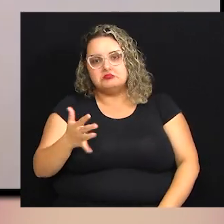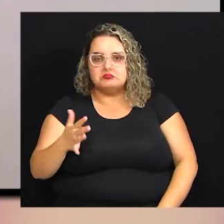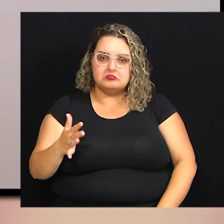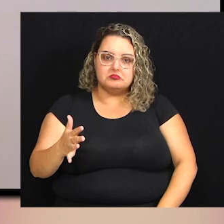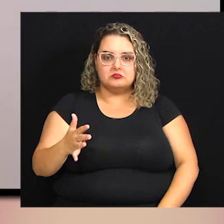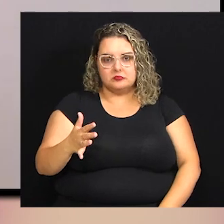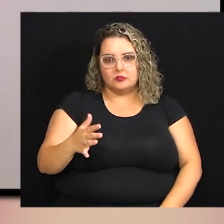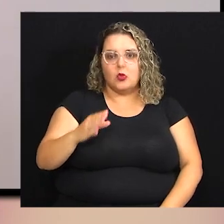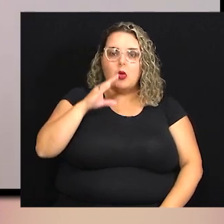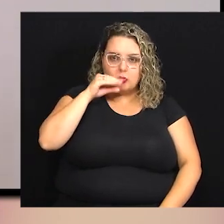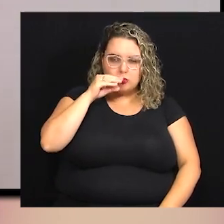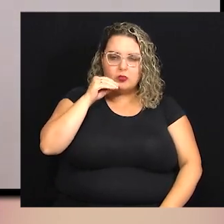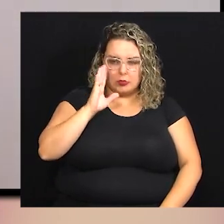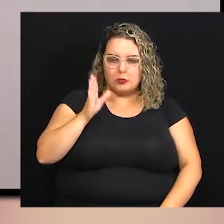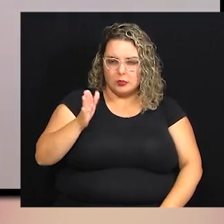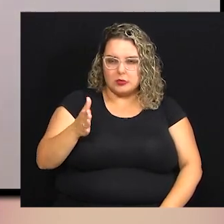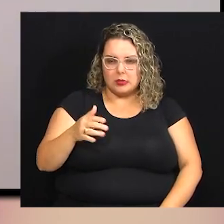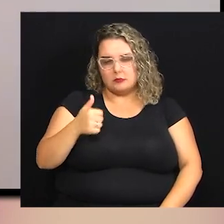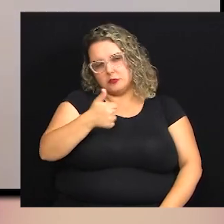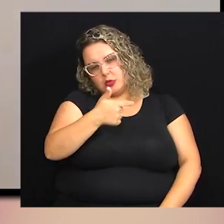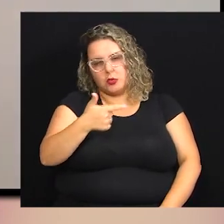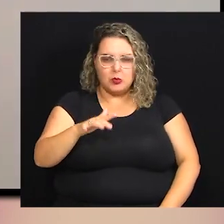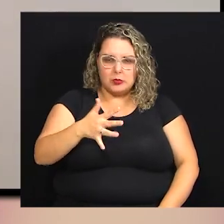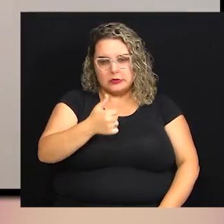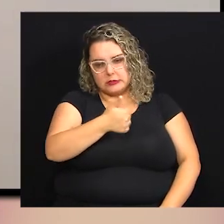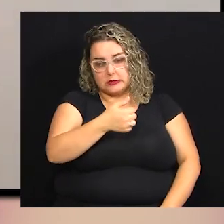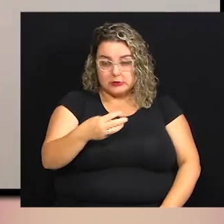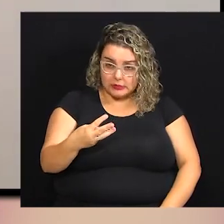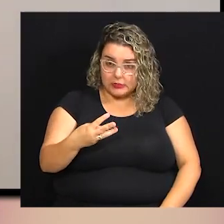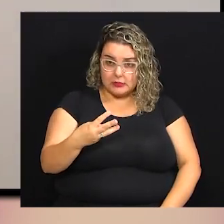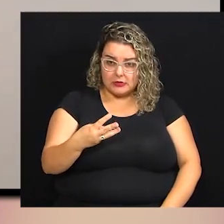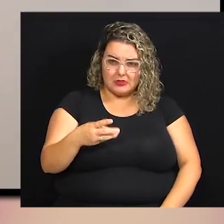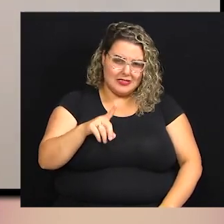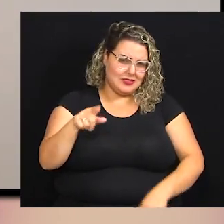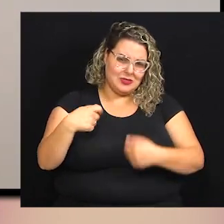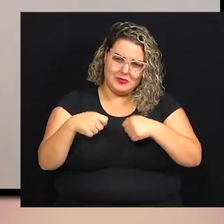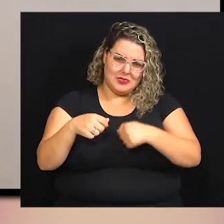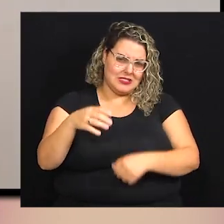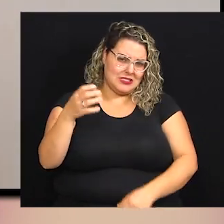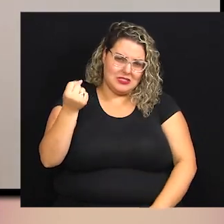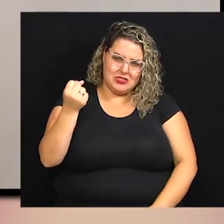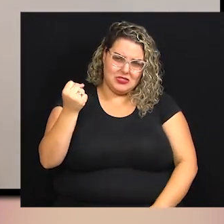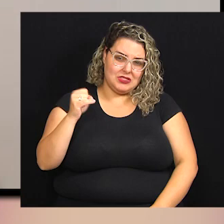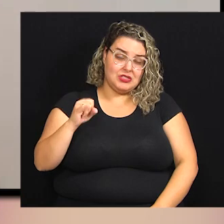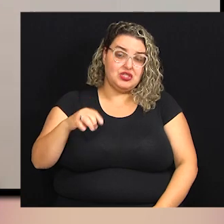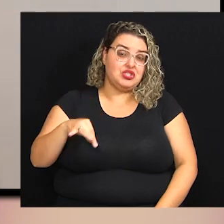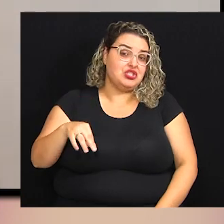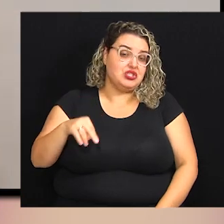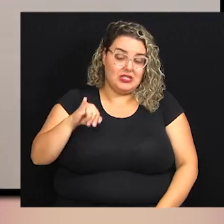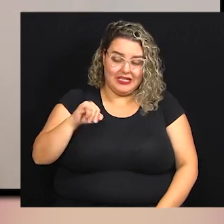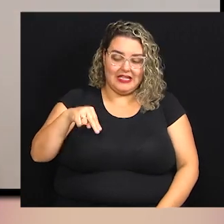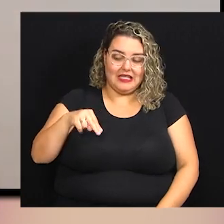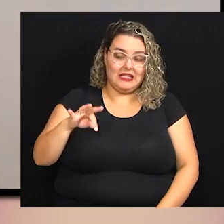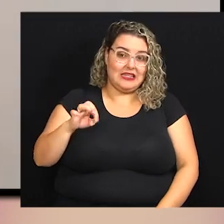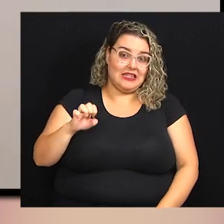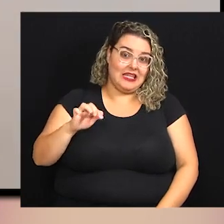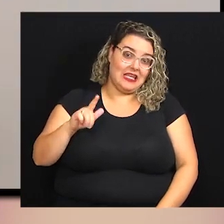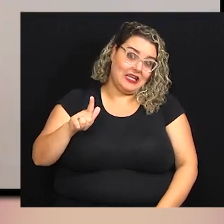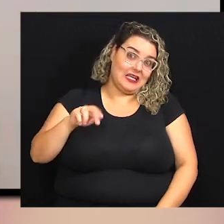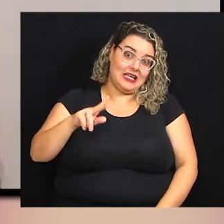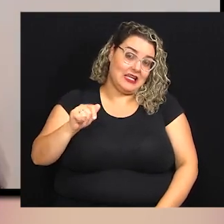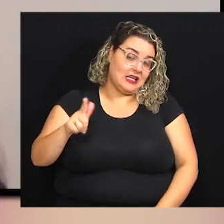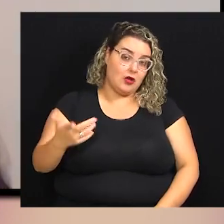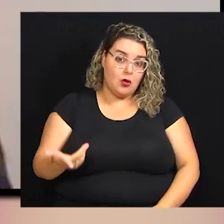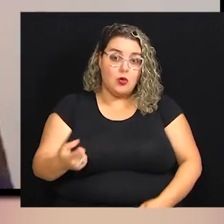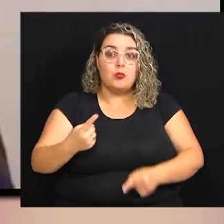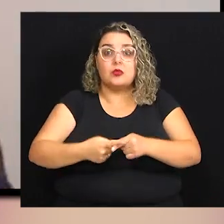da idade do adolescente já hoje, 12, 13 anos, já não precisa mais de leite integral, porque na